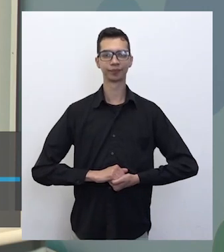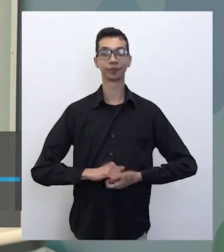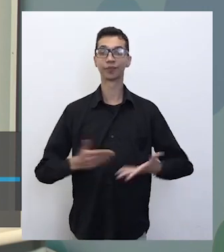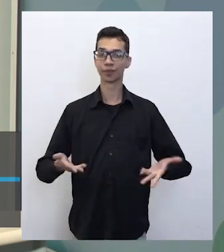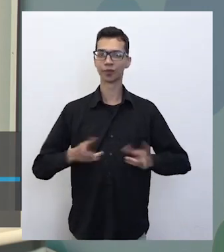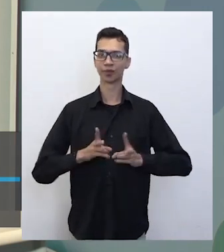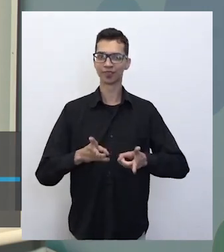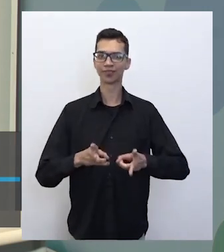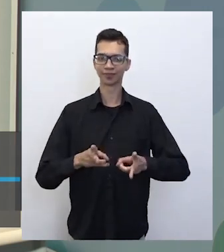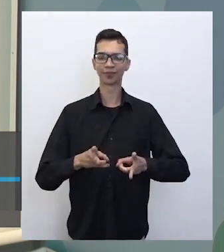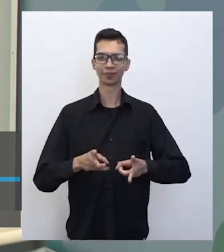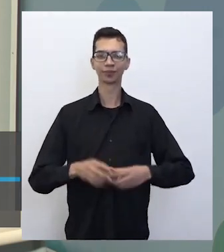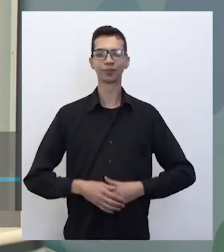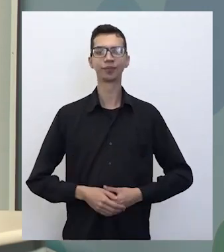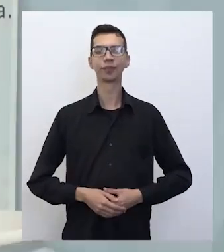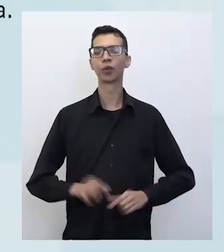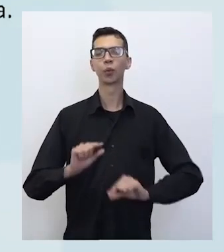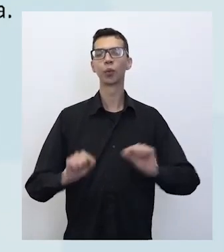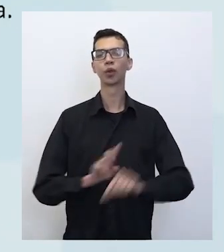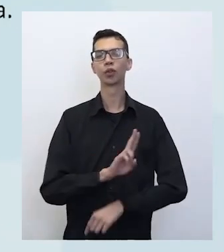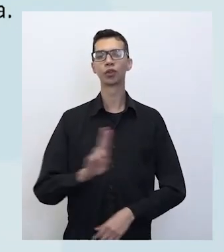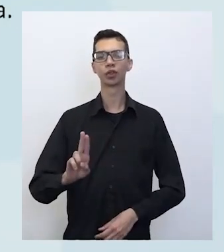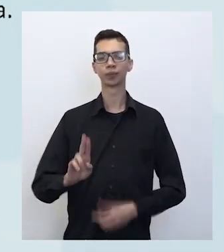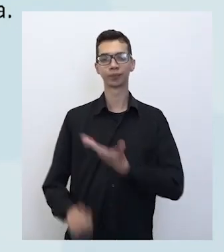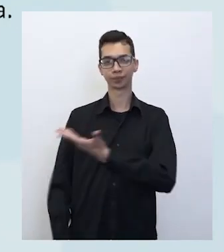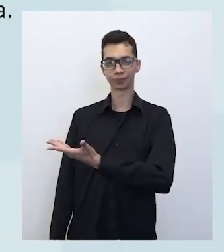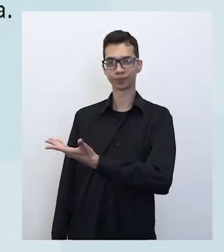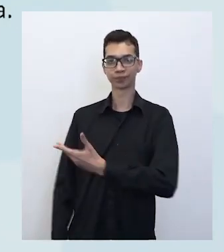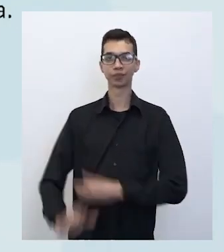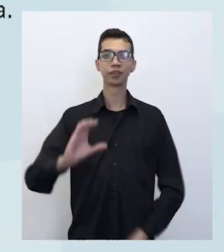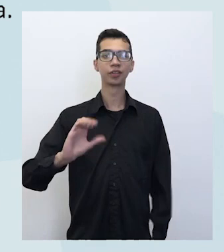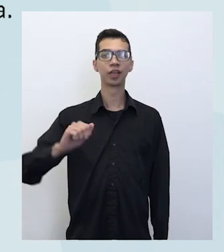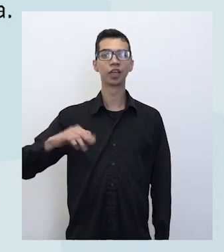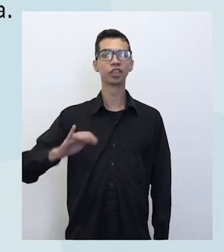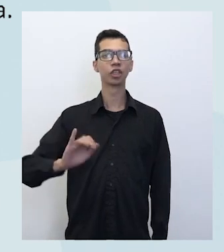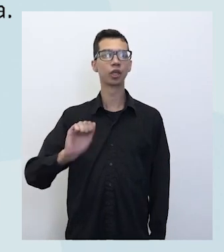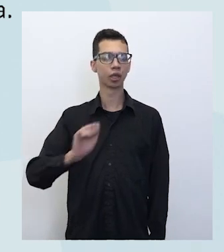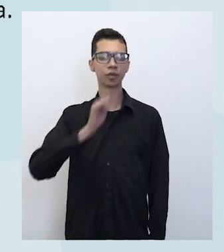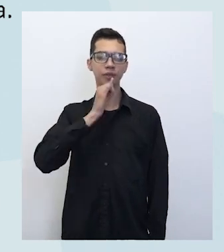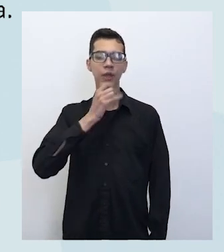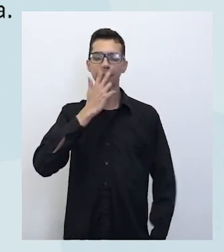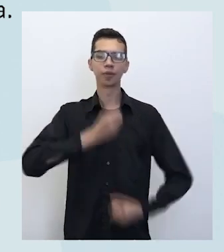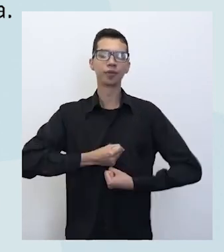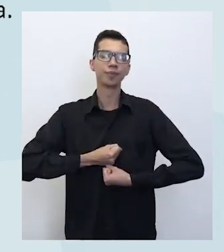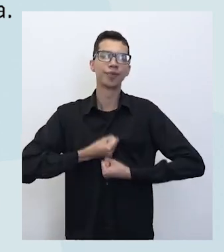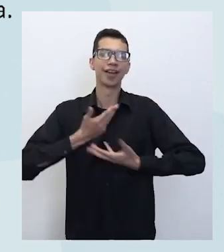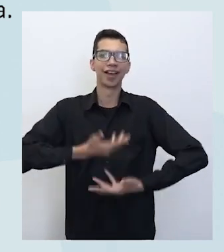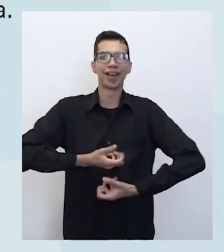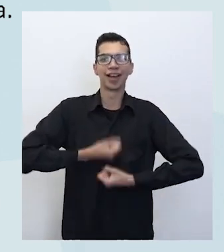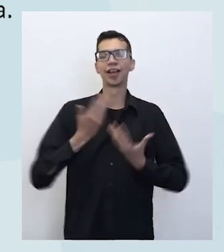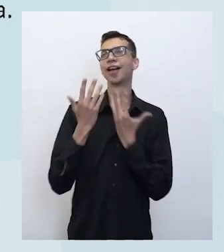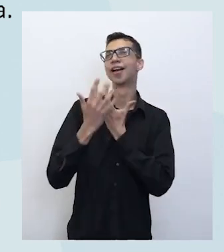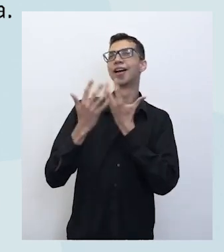lá. Cantiga. A cantiga é uma poesia cantada em redondilhas ou versos